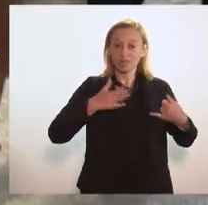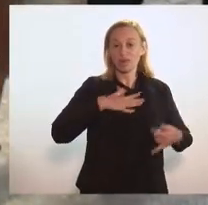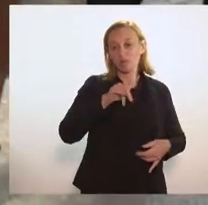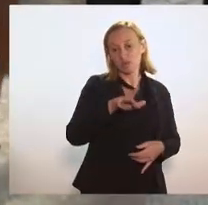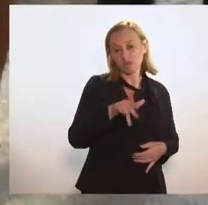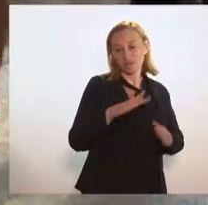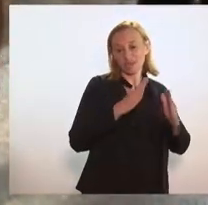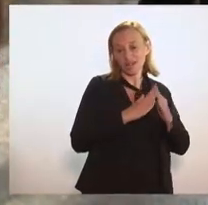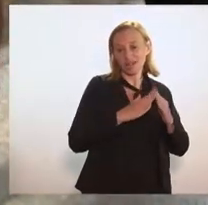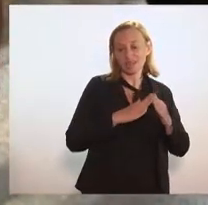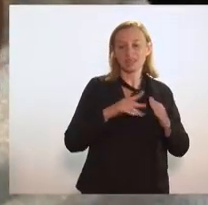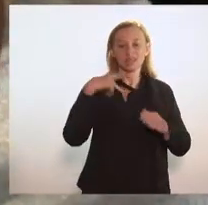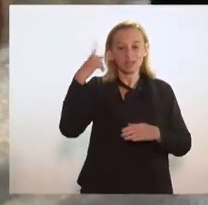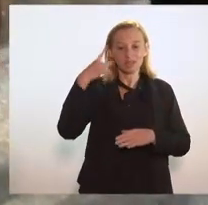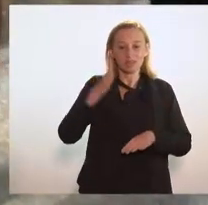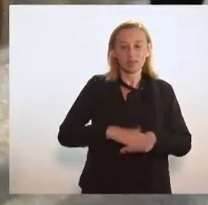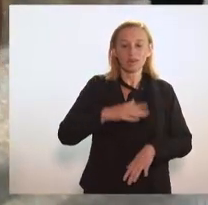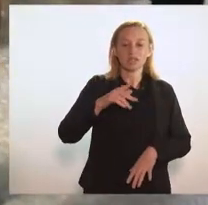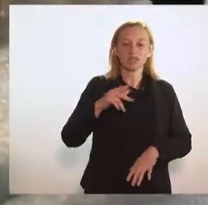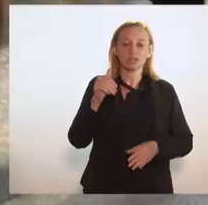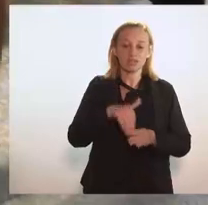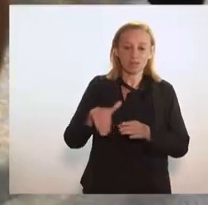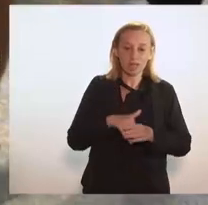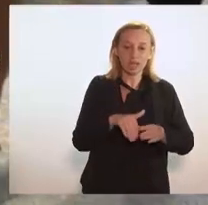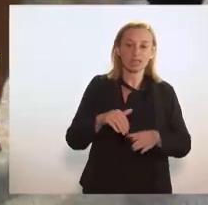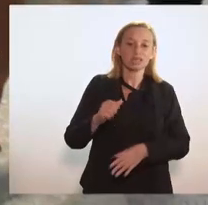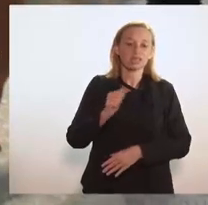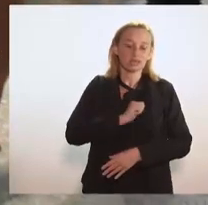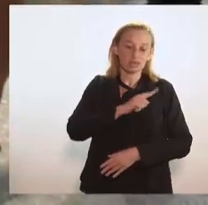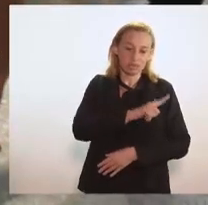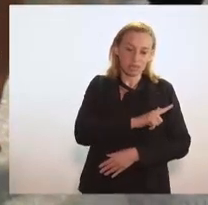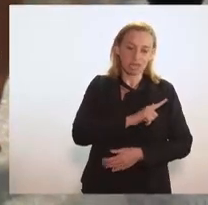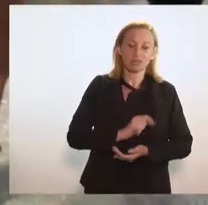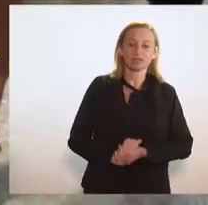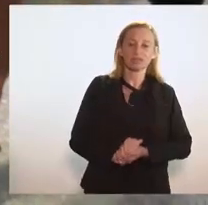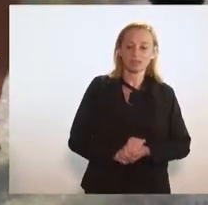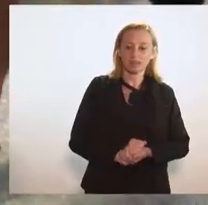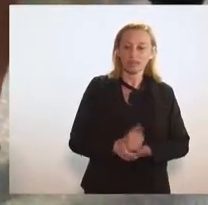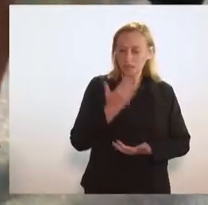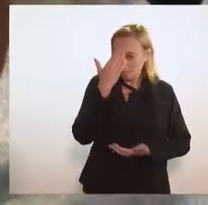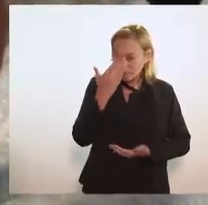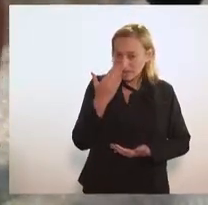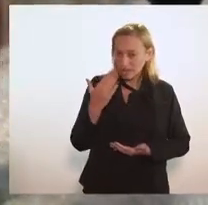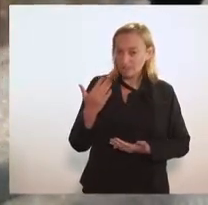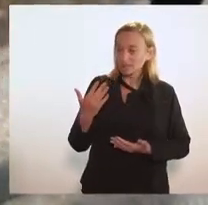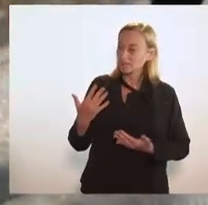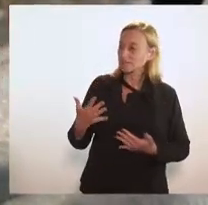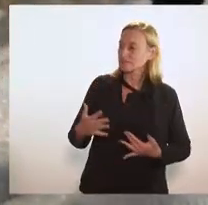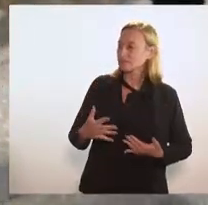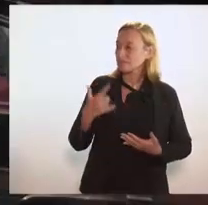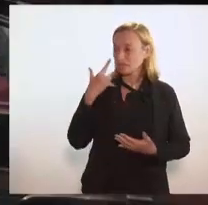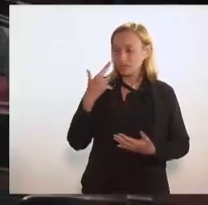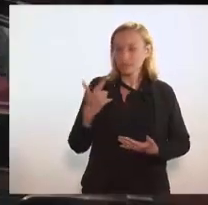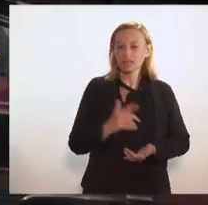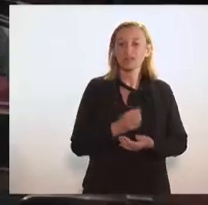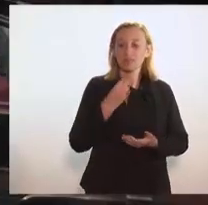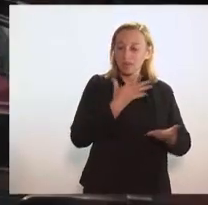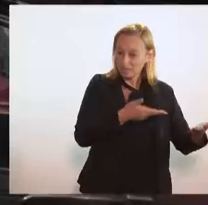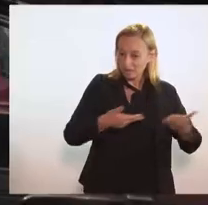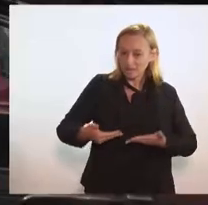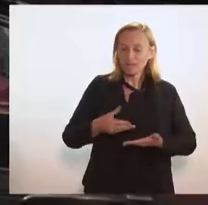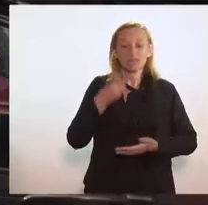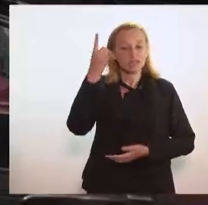como o vereador um dos mais votados em São Gonçalo e o Oliveira que é um grande parceiro de longa data obrigado pela atenção de vocês e conte comigo sejam